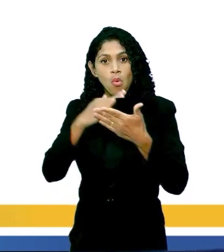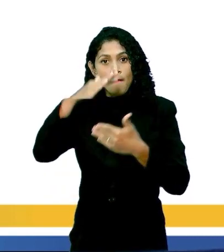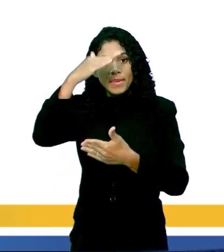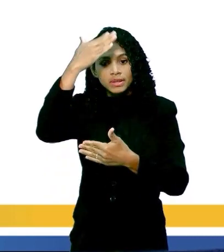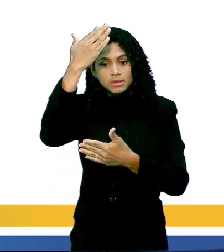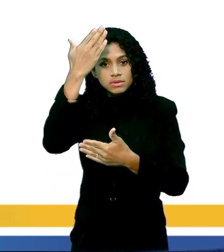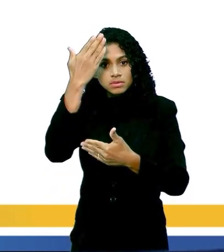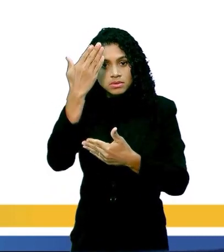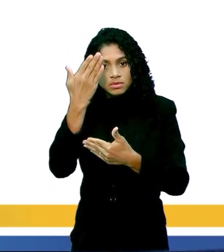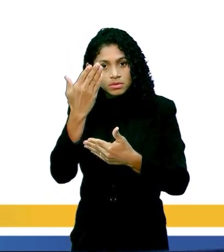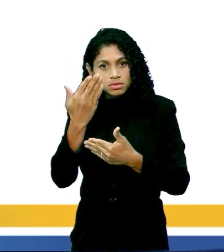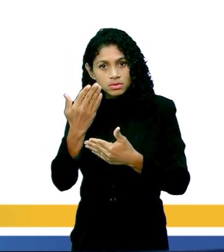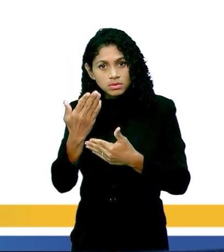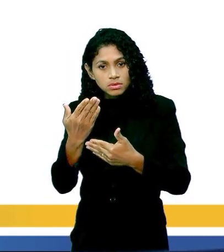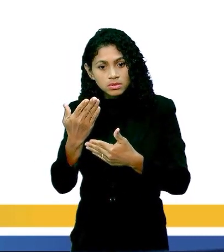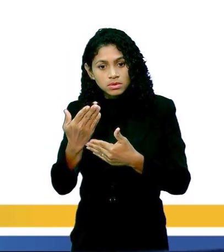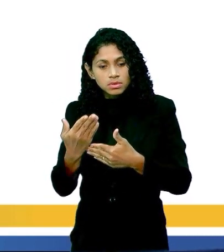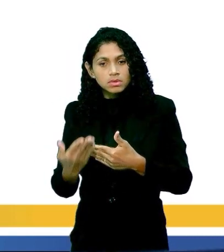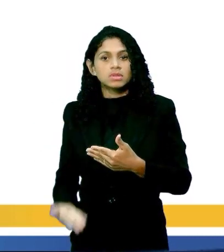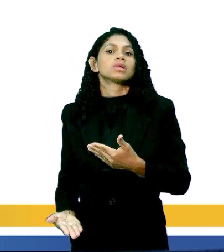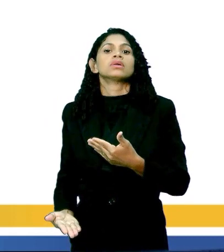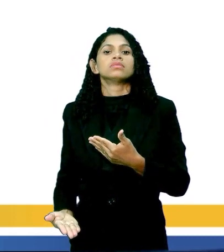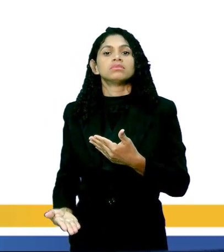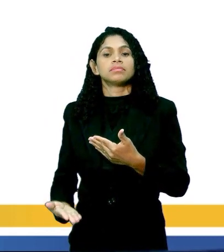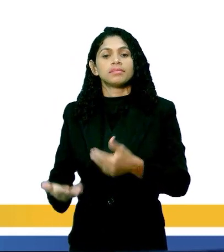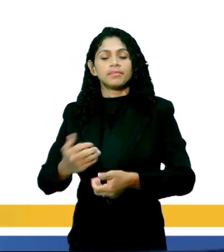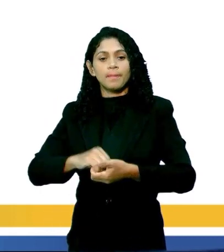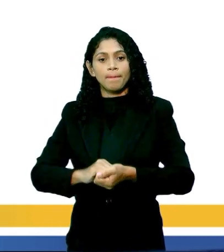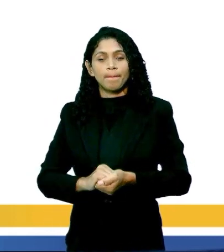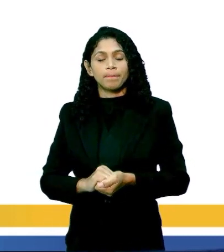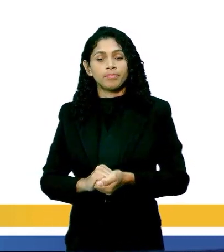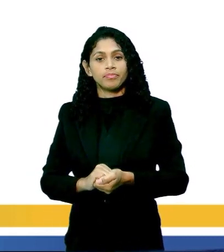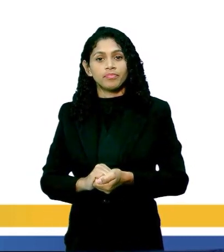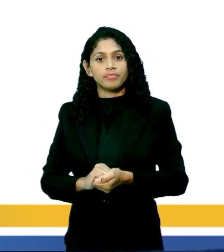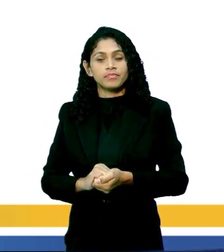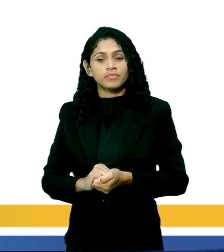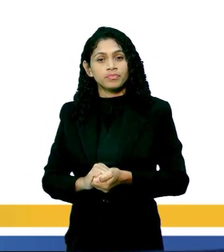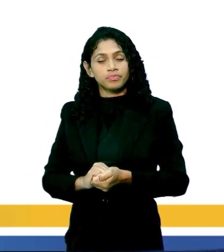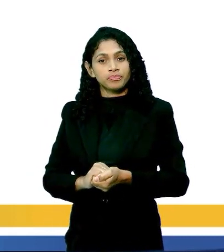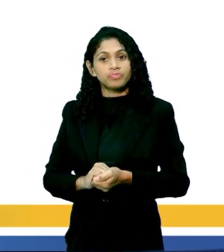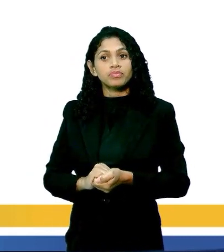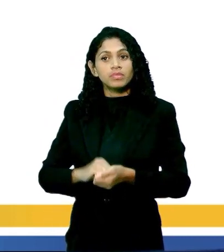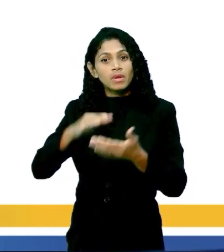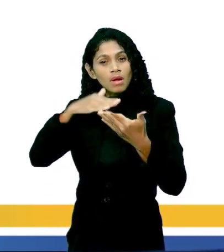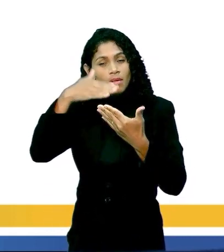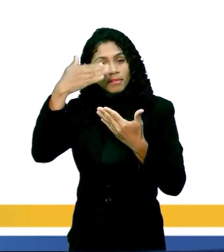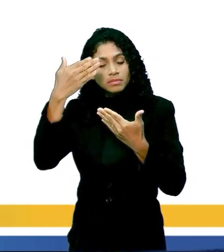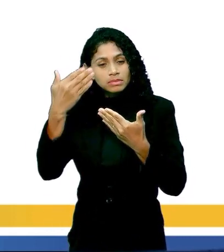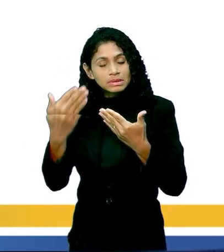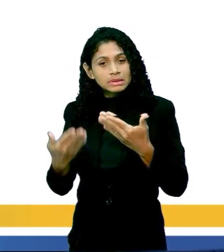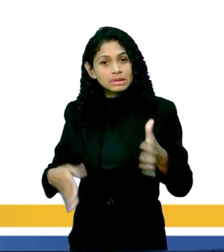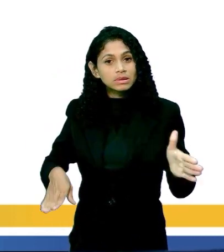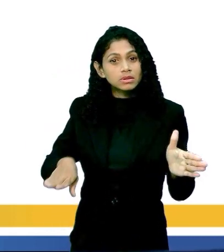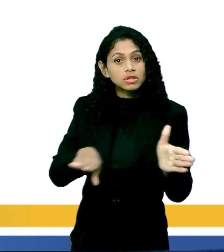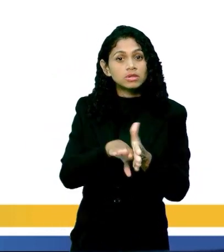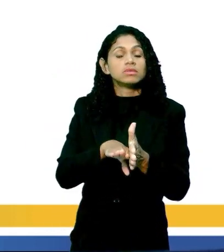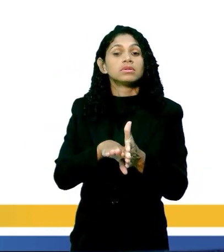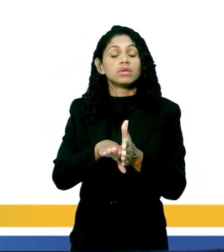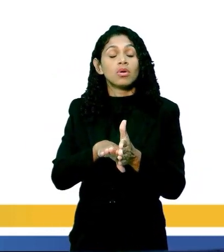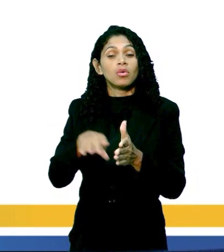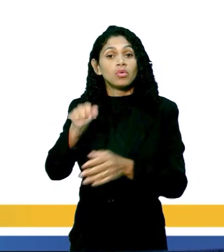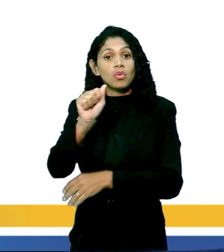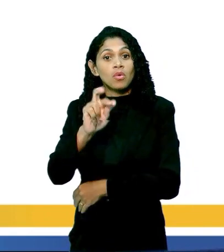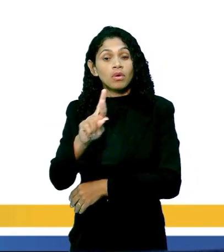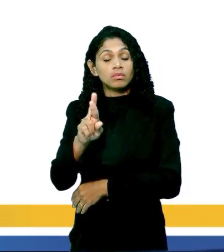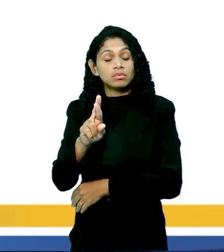vai aumentar até que atinja a velocidade terminal. O projétil atinge essa velocidade quando a resistência do ar